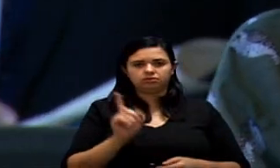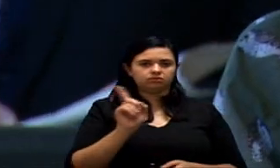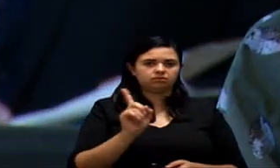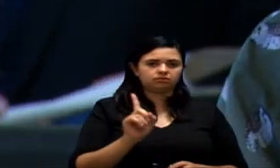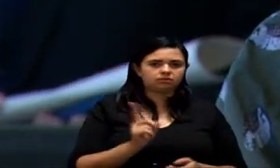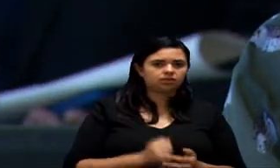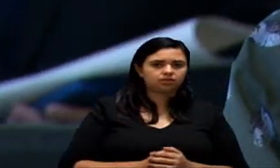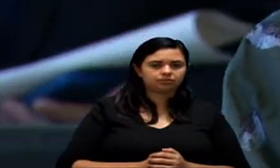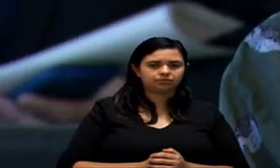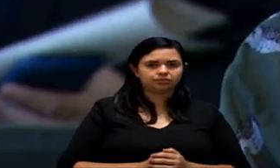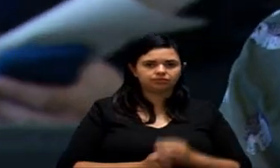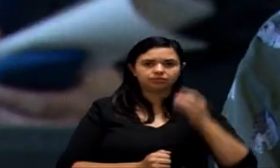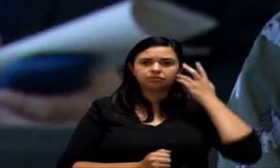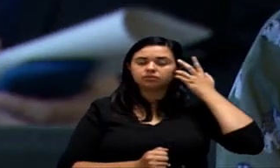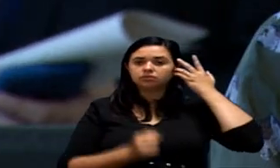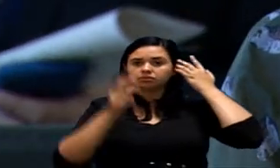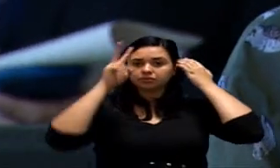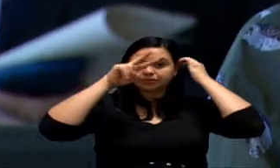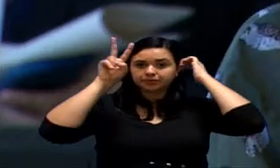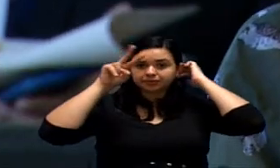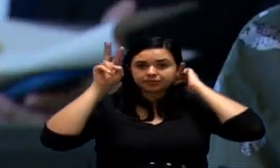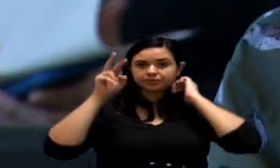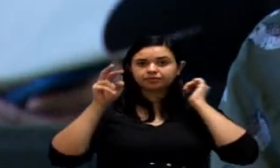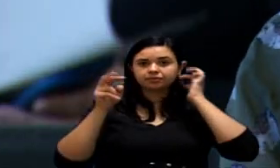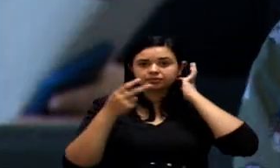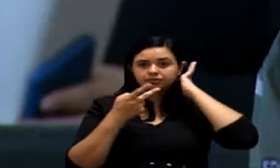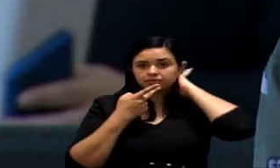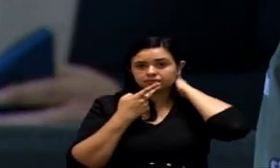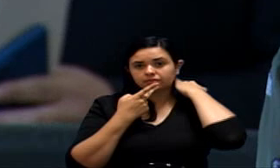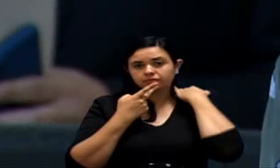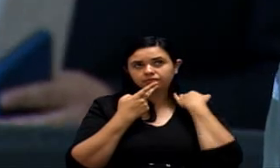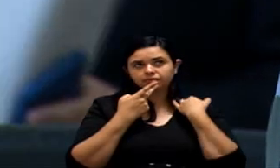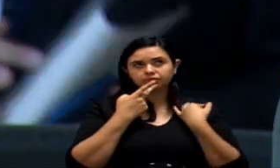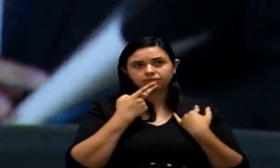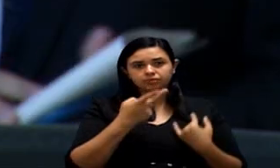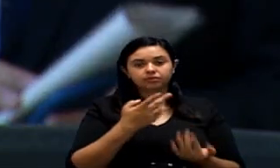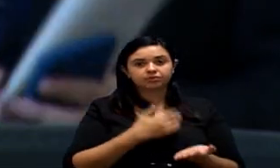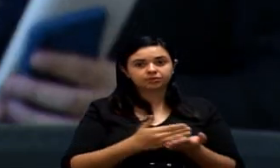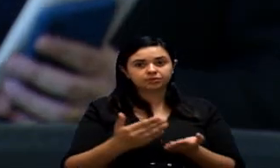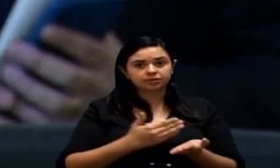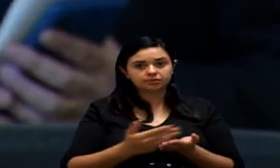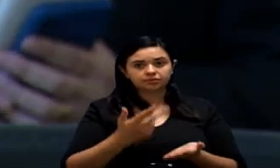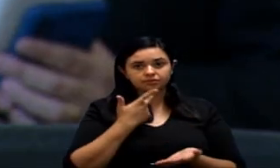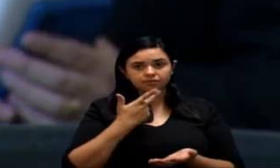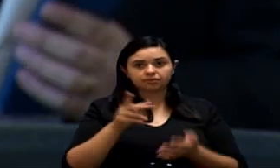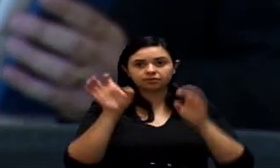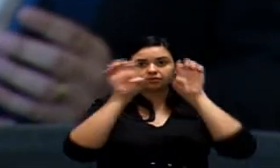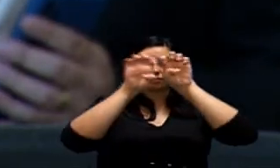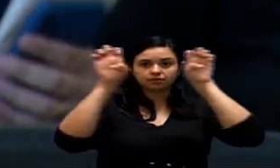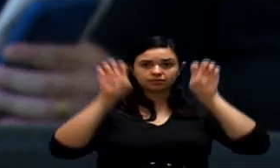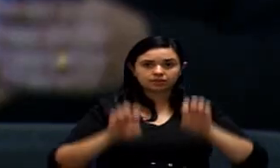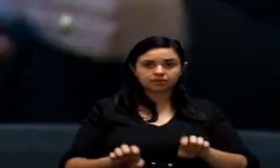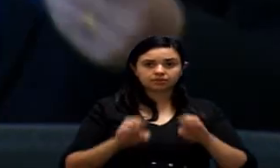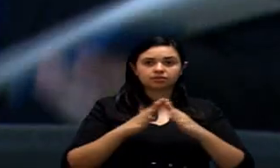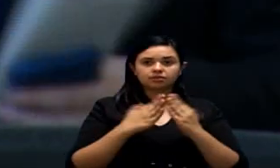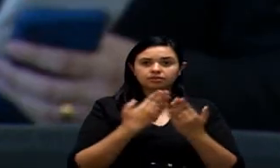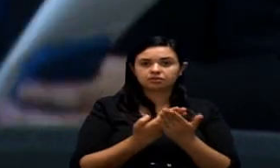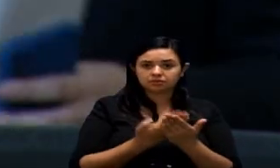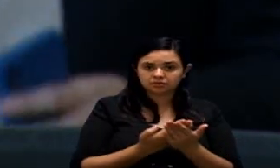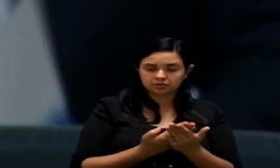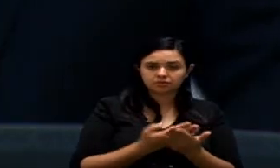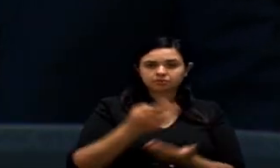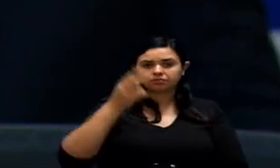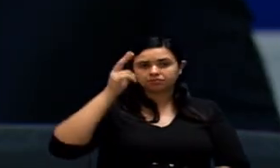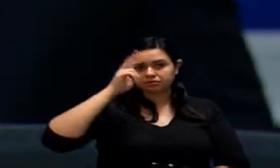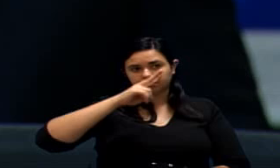uso... Eu lembro que eu estava iniciando a minha fala na última sessão sobre a estrutura das escolas. Nós temos as